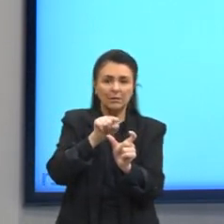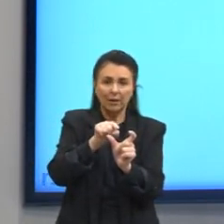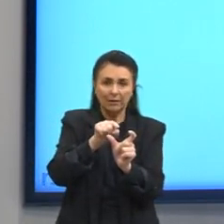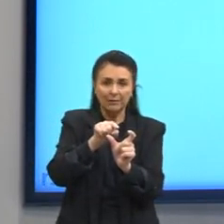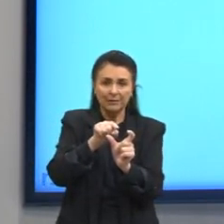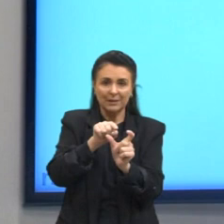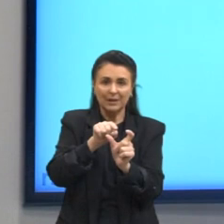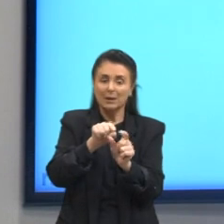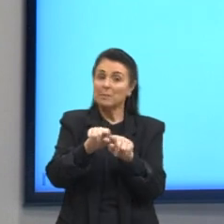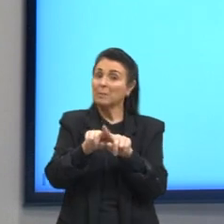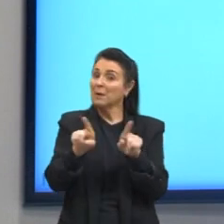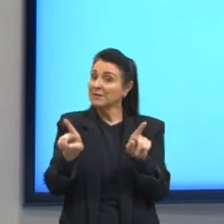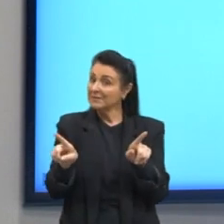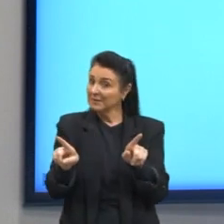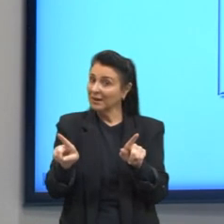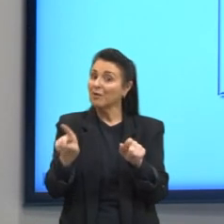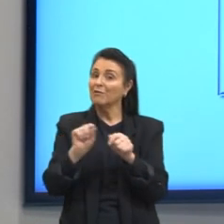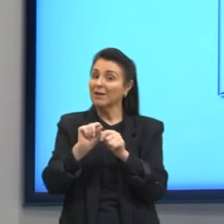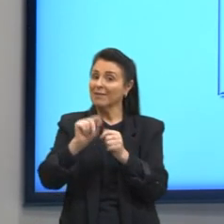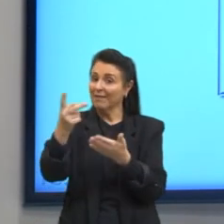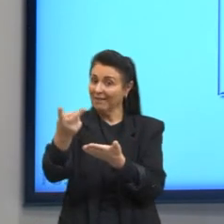cometer pleonasmos